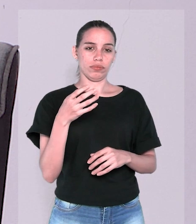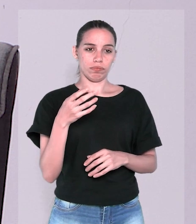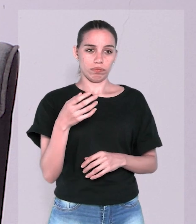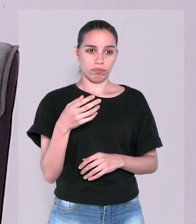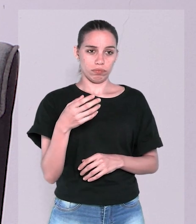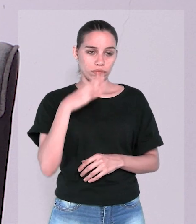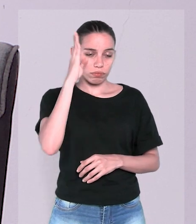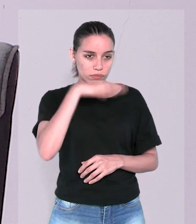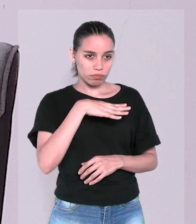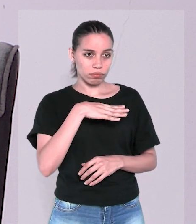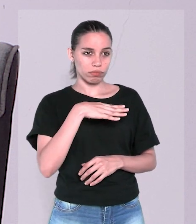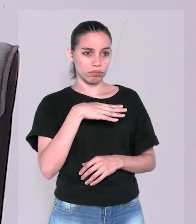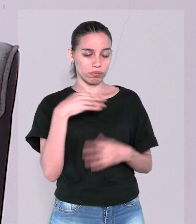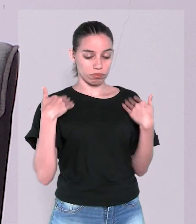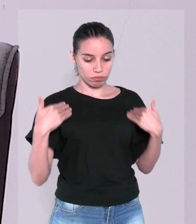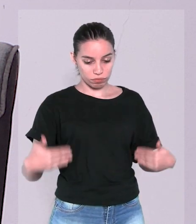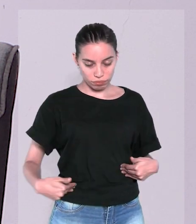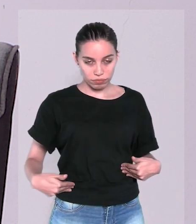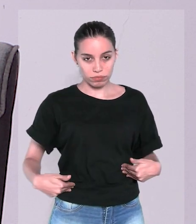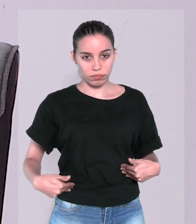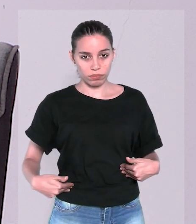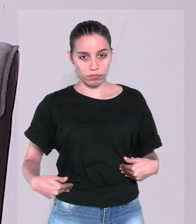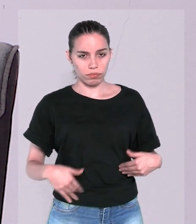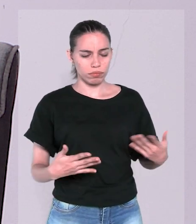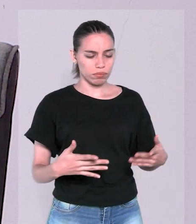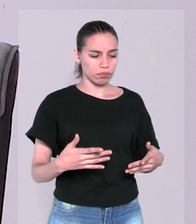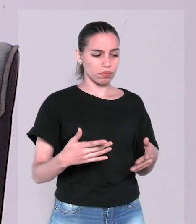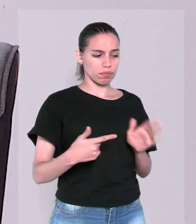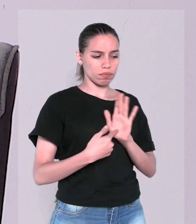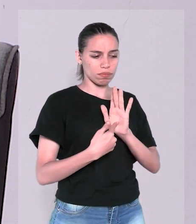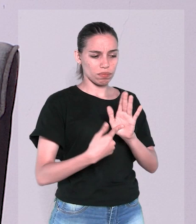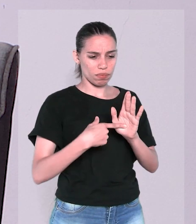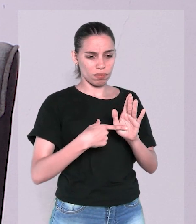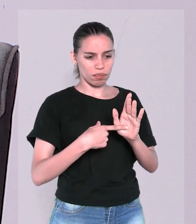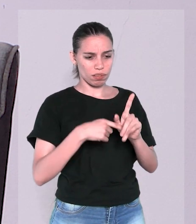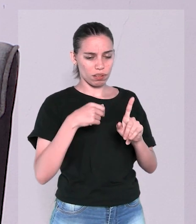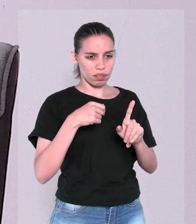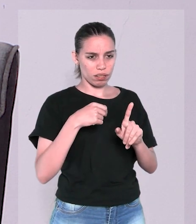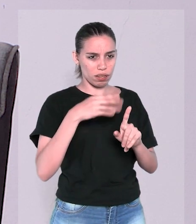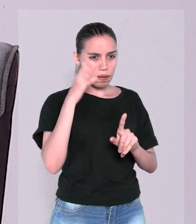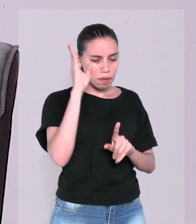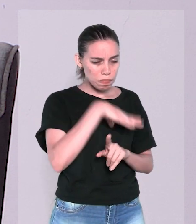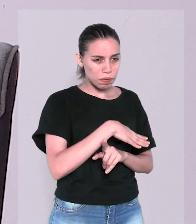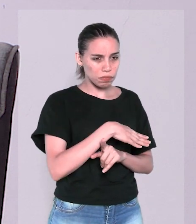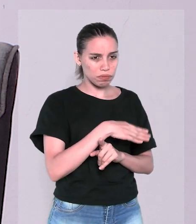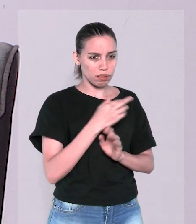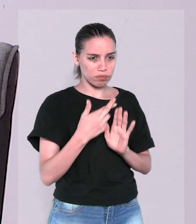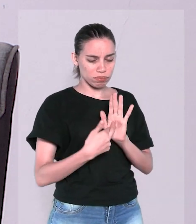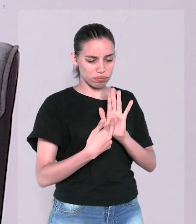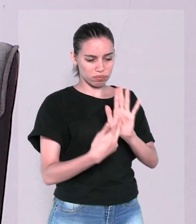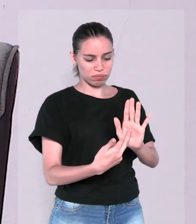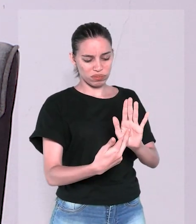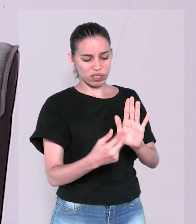uma gramática em que 3 tipos de violência se dão quase que consecutivamente. Uma violência simbólica, uma